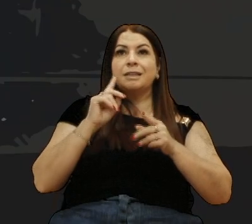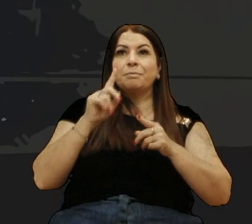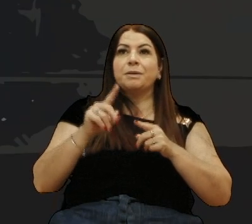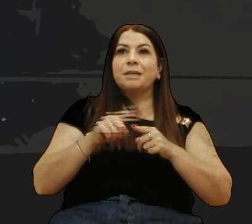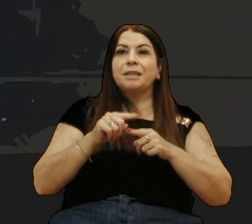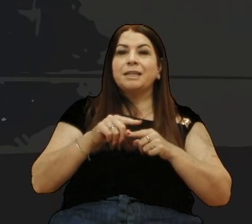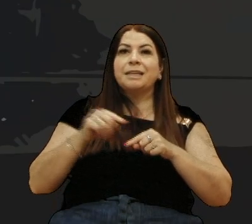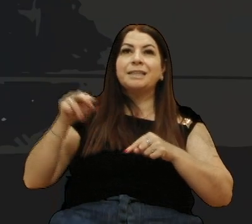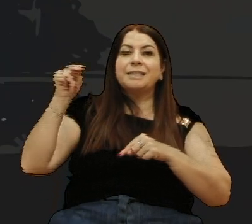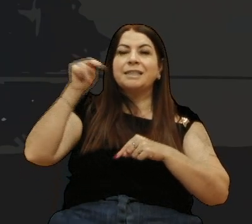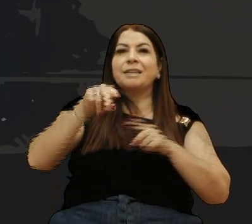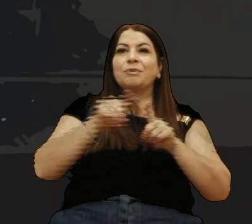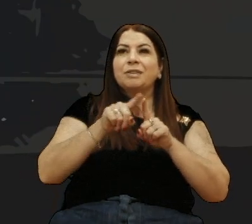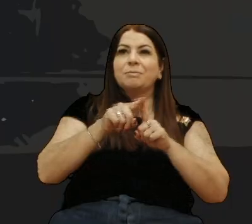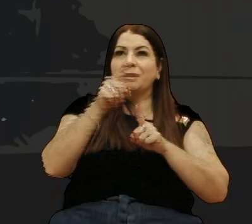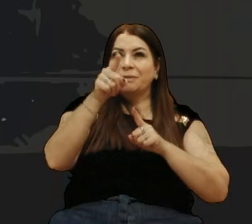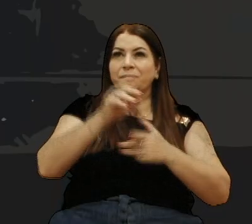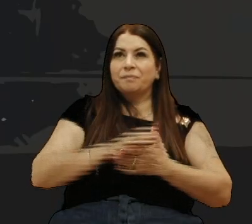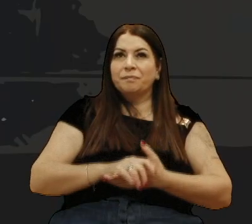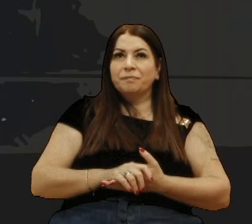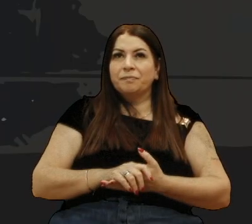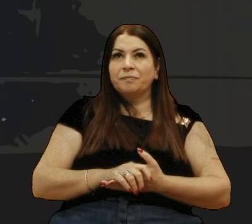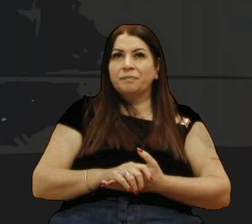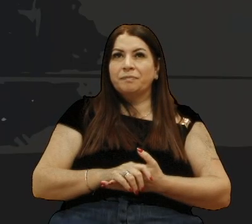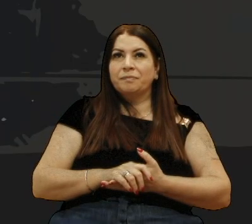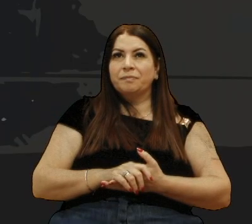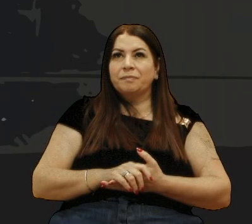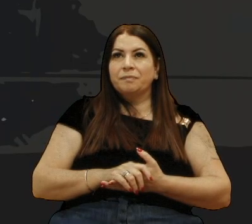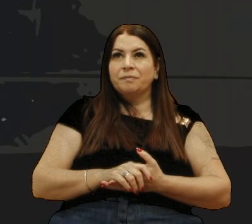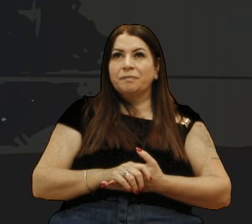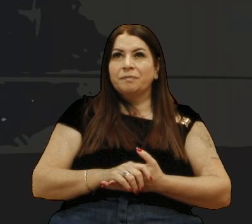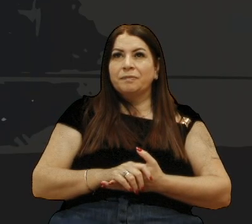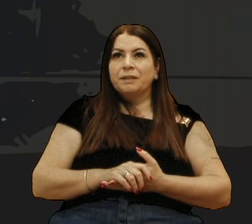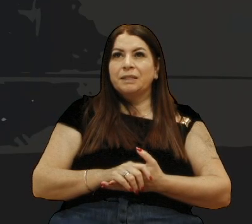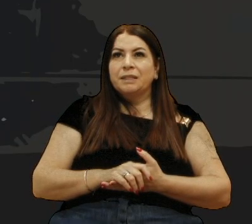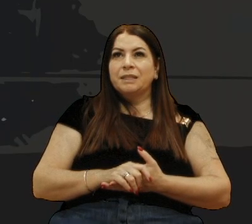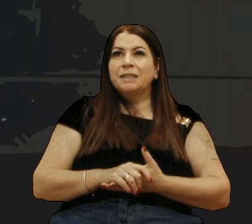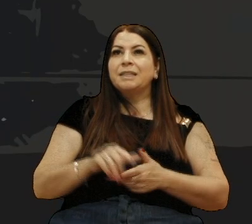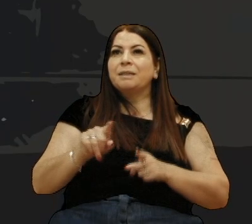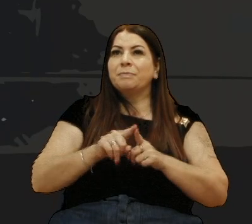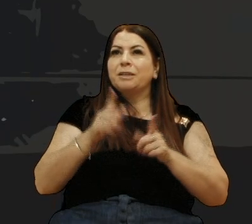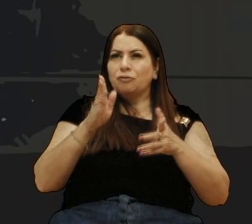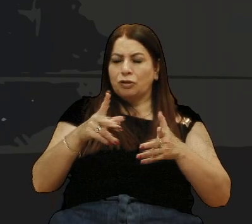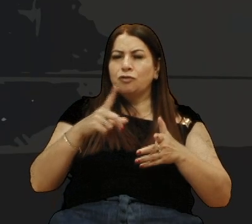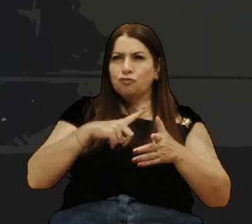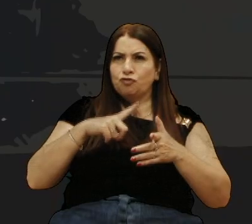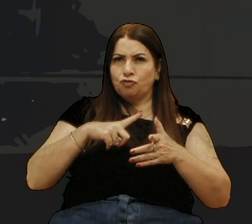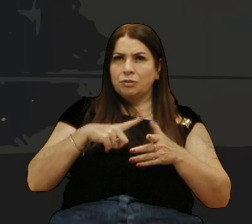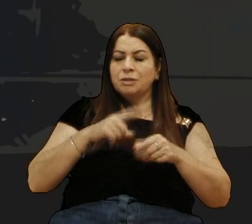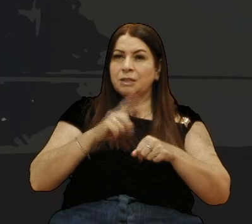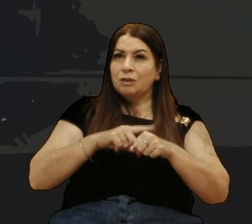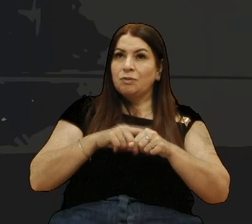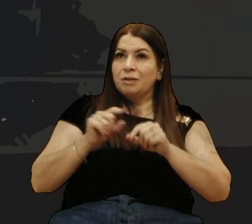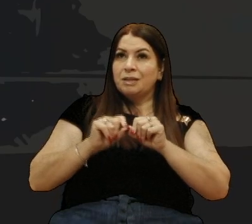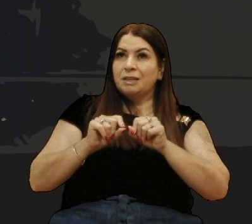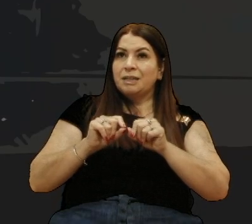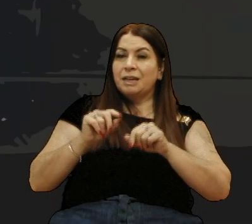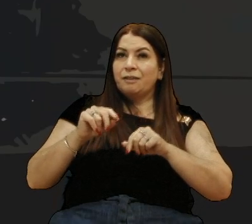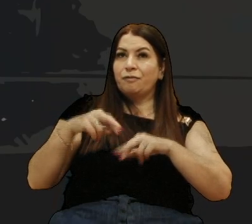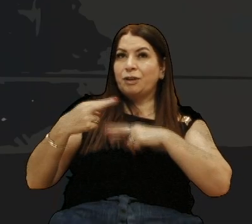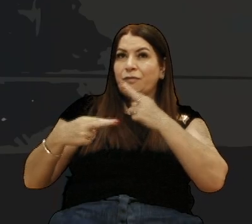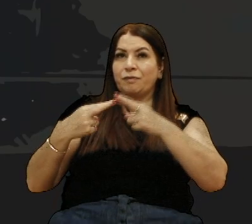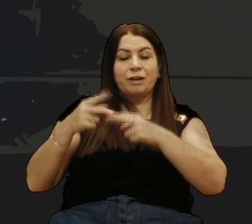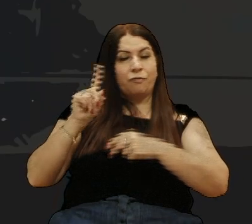salto também, né? Essa é uma pista de salto que a escola já tinha, que na hora que ela foi refeita, ela não